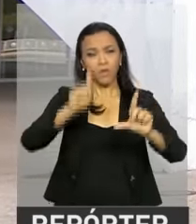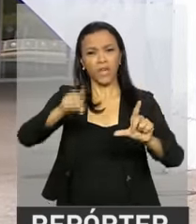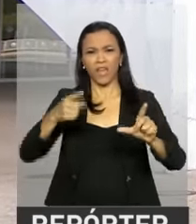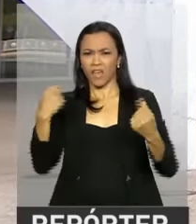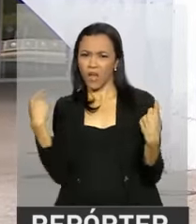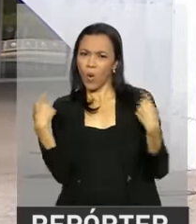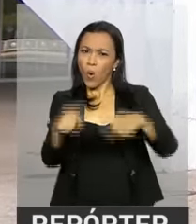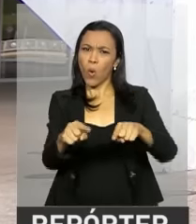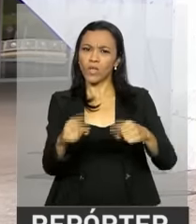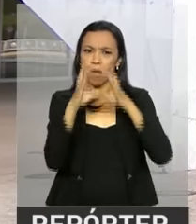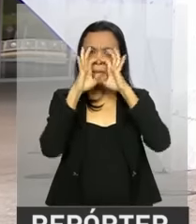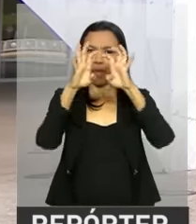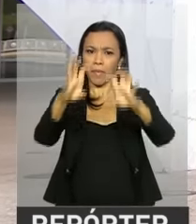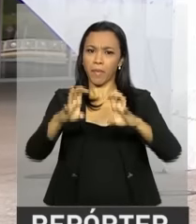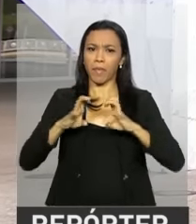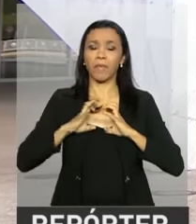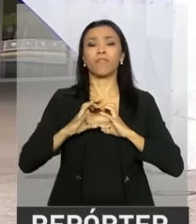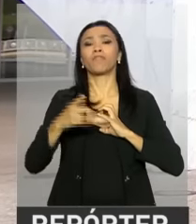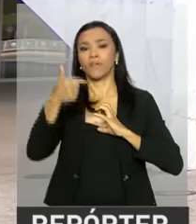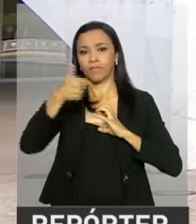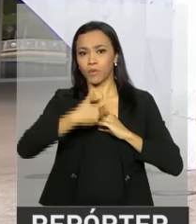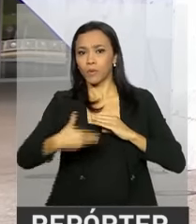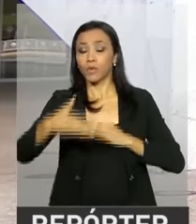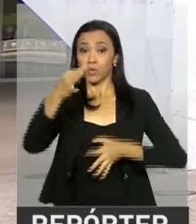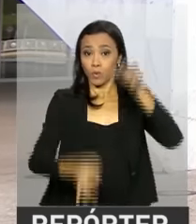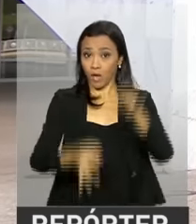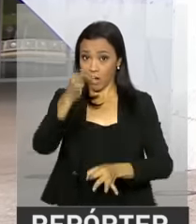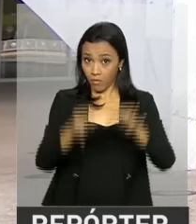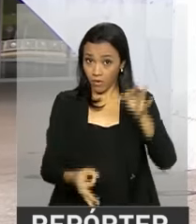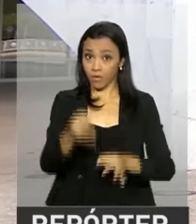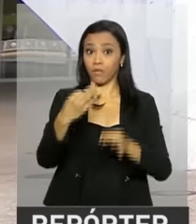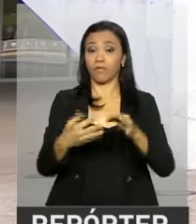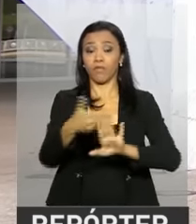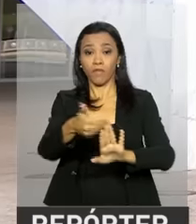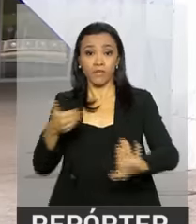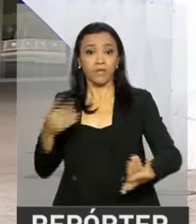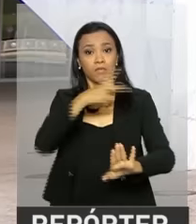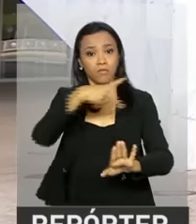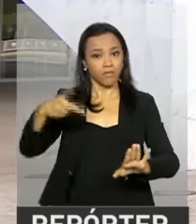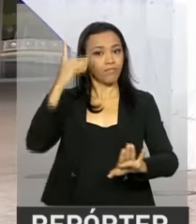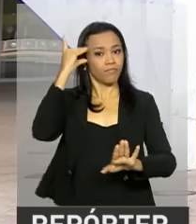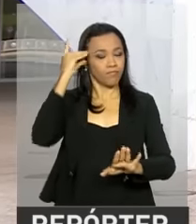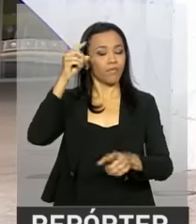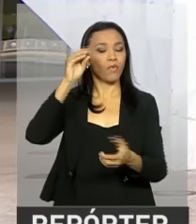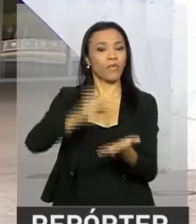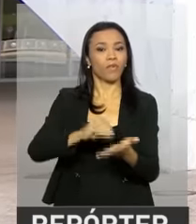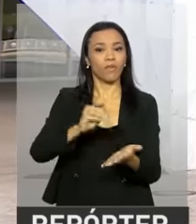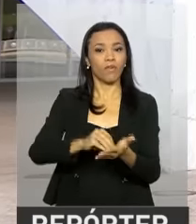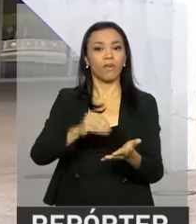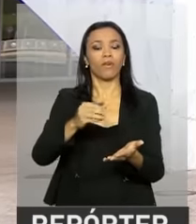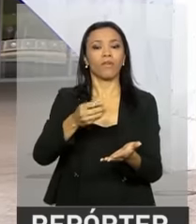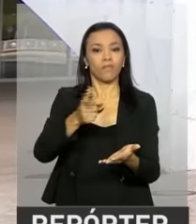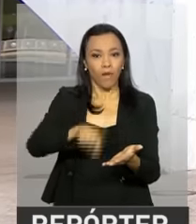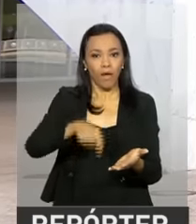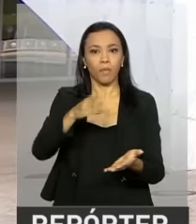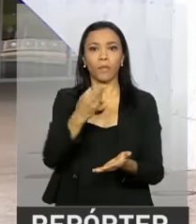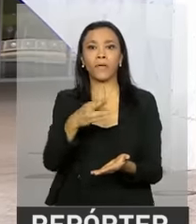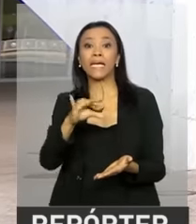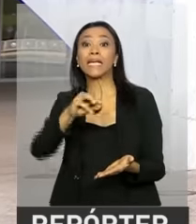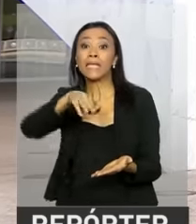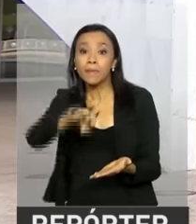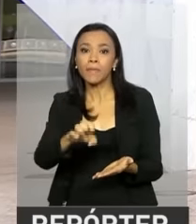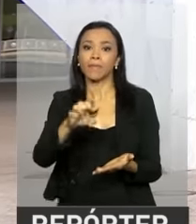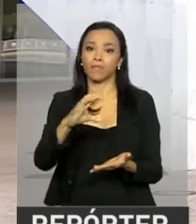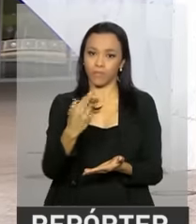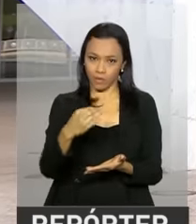feitas durante o julgamento da presidente afastada Dilma Rousseff por crime de responsabilidade essa nota ela afirma que